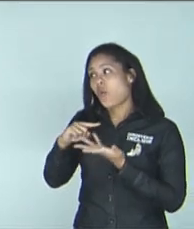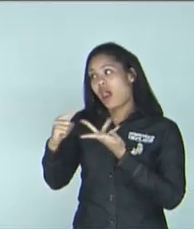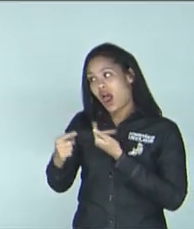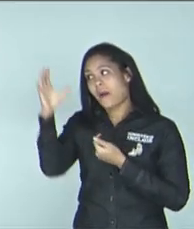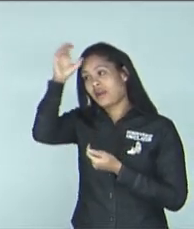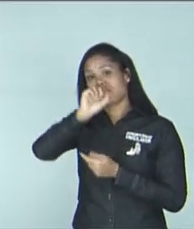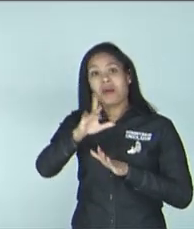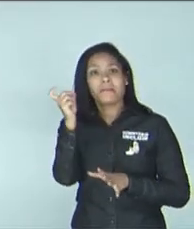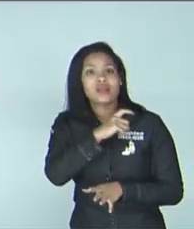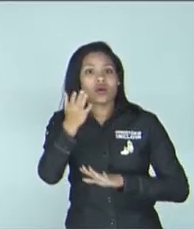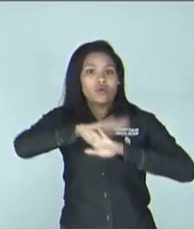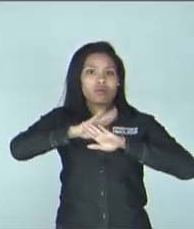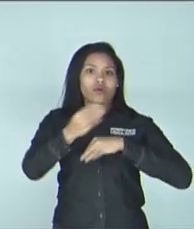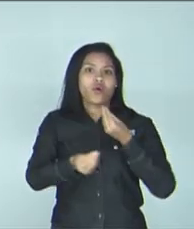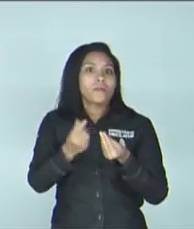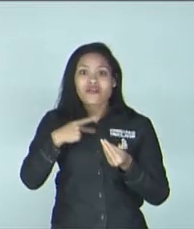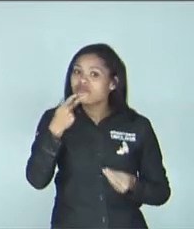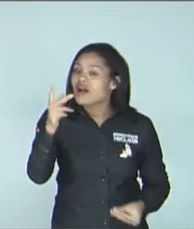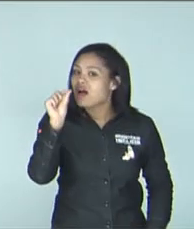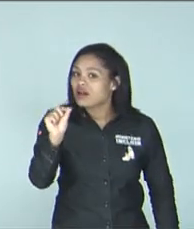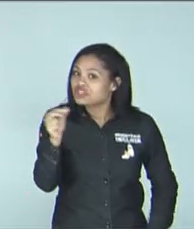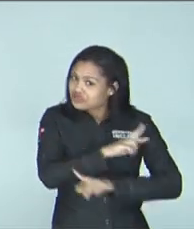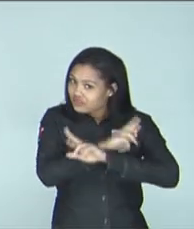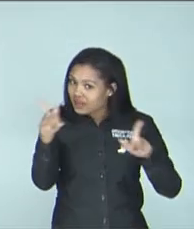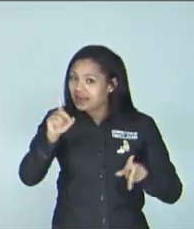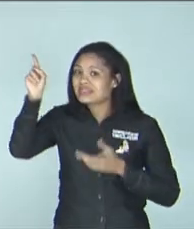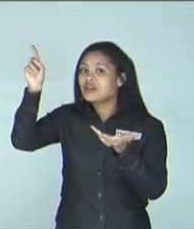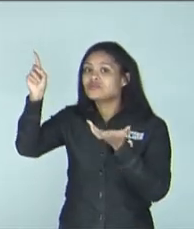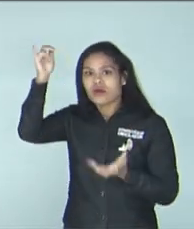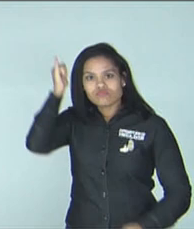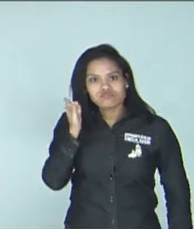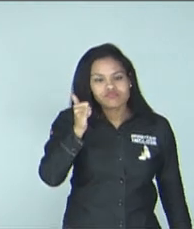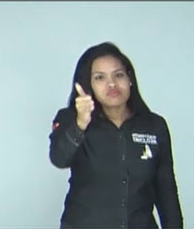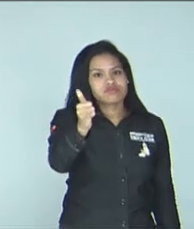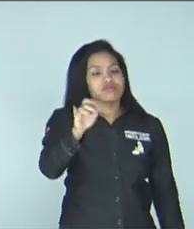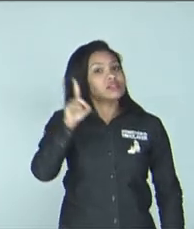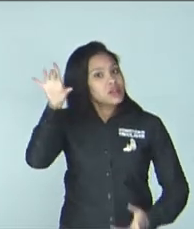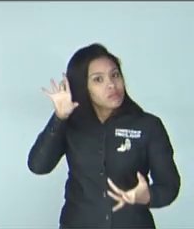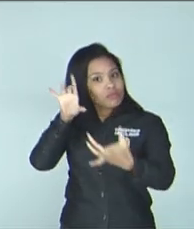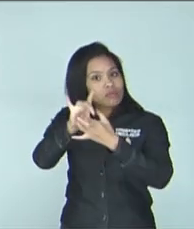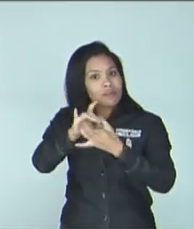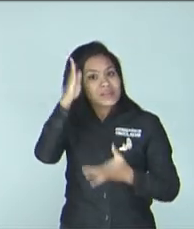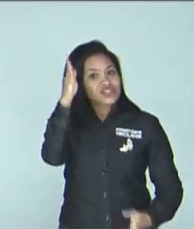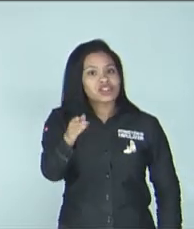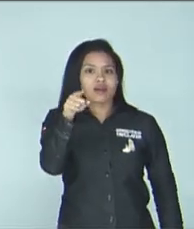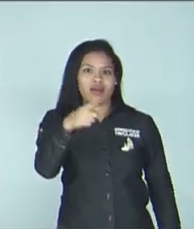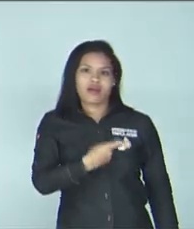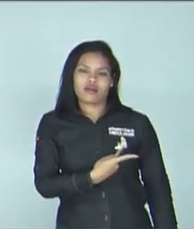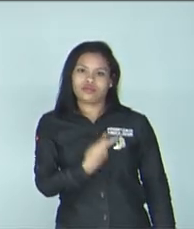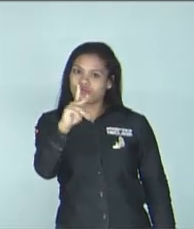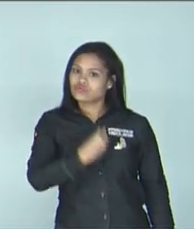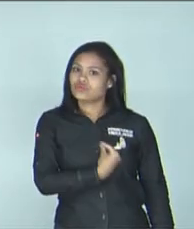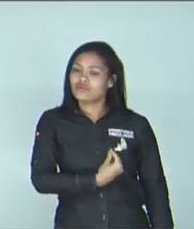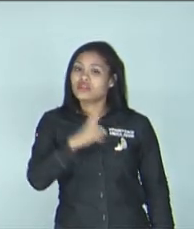não é isso que eu quero dizer hoje eu quero dizer que deus quer falar com você tá tá com você deus quer